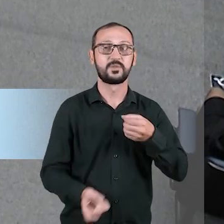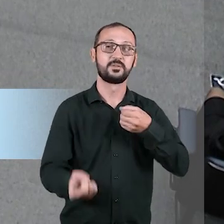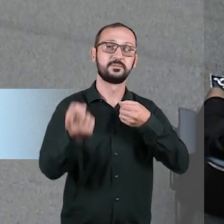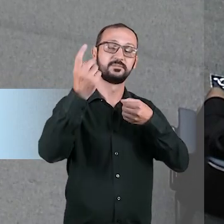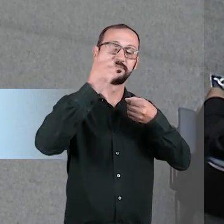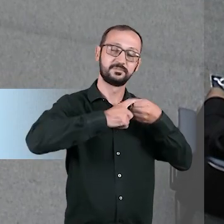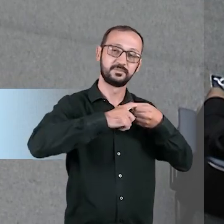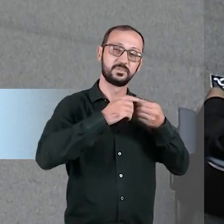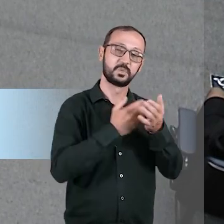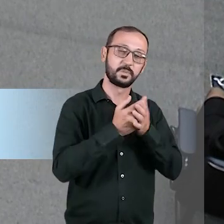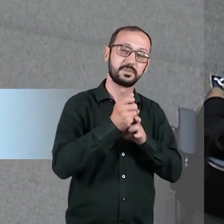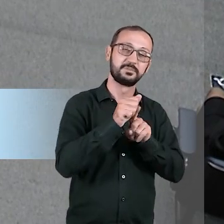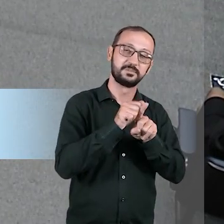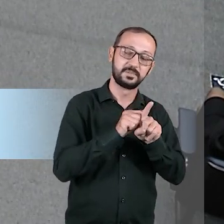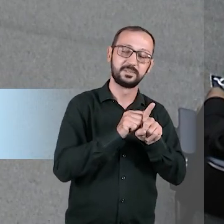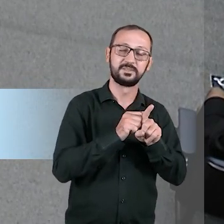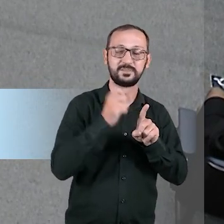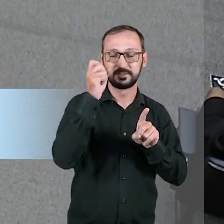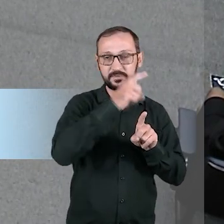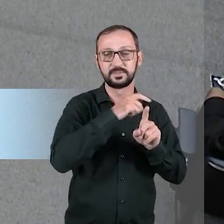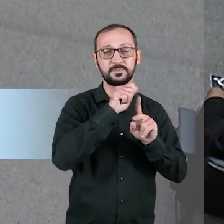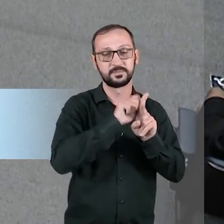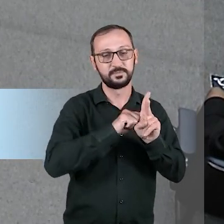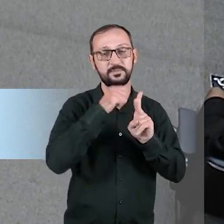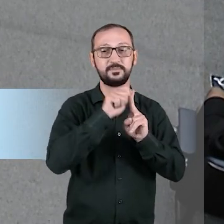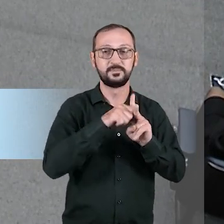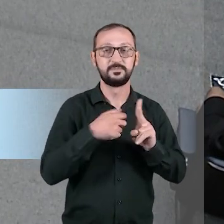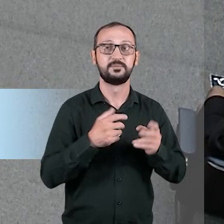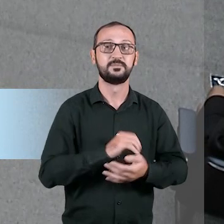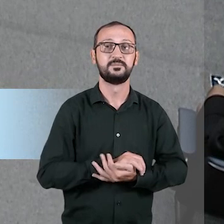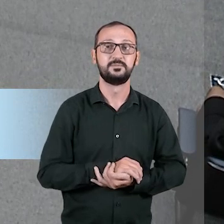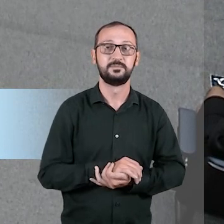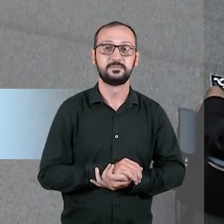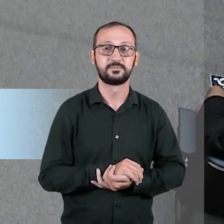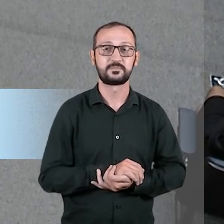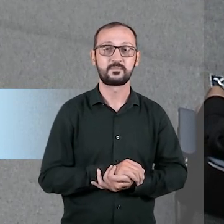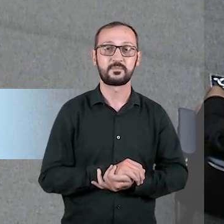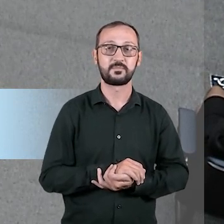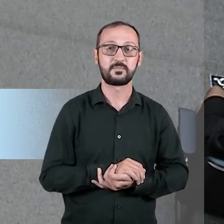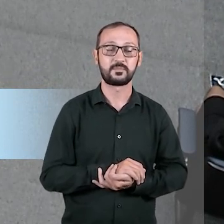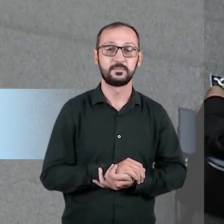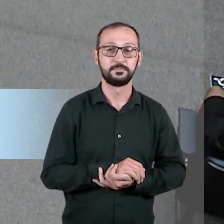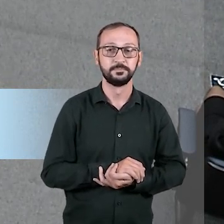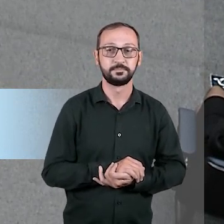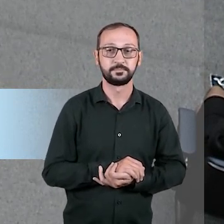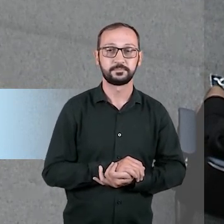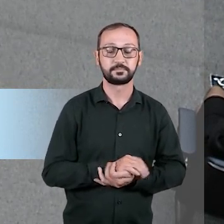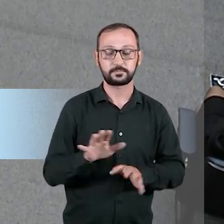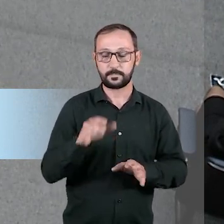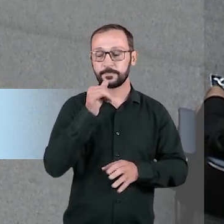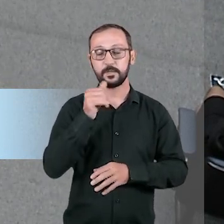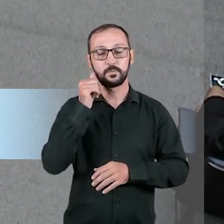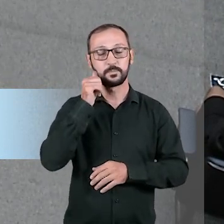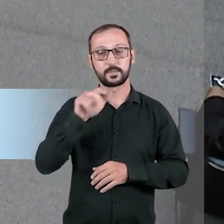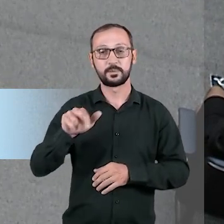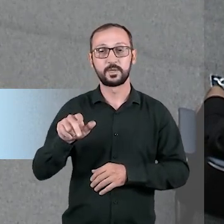que eu vivia nos primeiros meses ali, no primeiro mês, no segundo mês. Né? Por exemplo, é engraçado que a